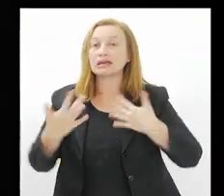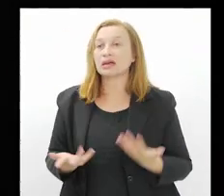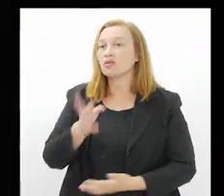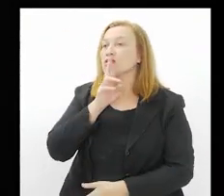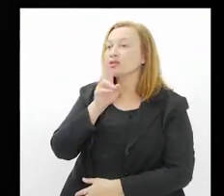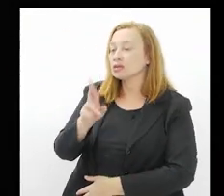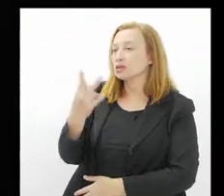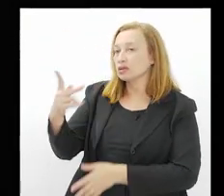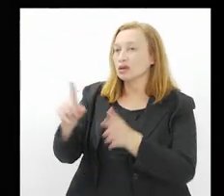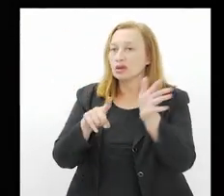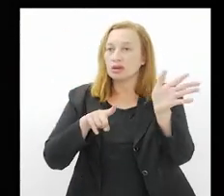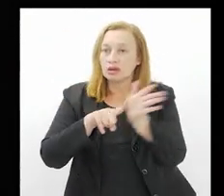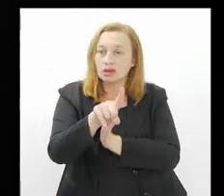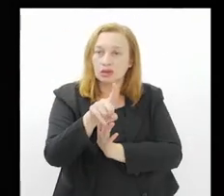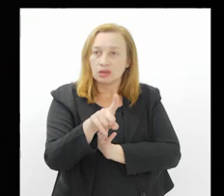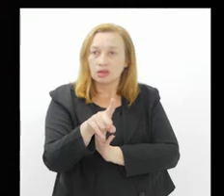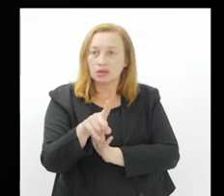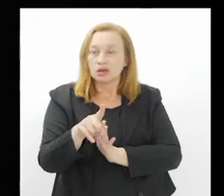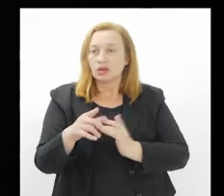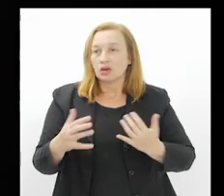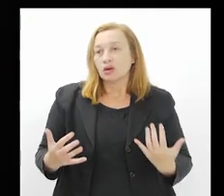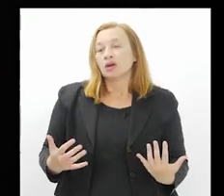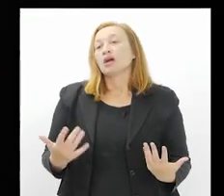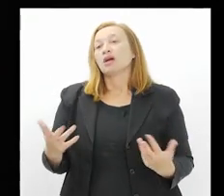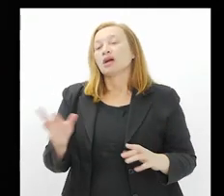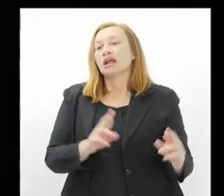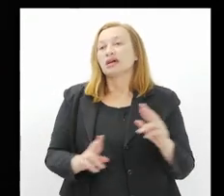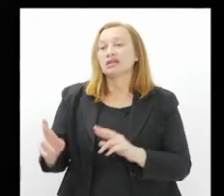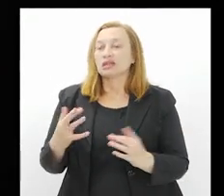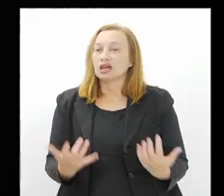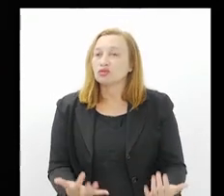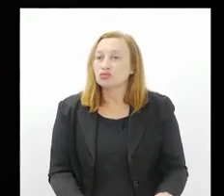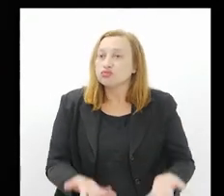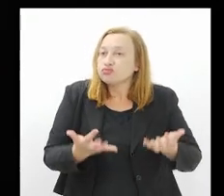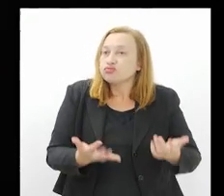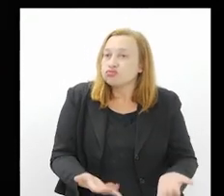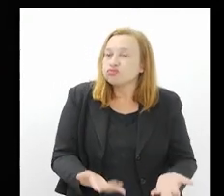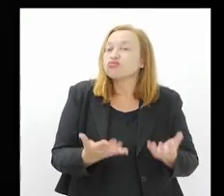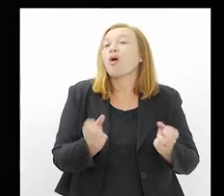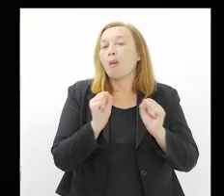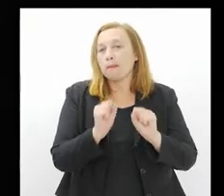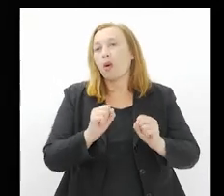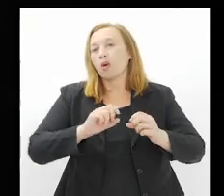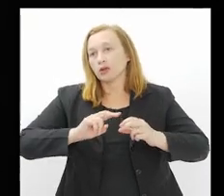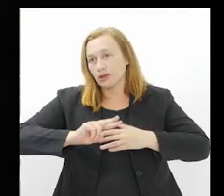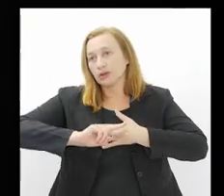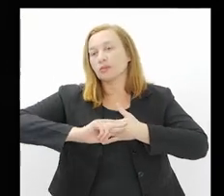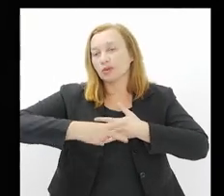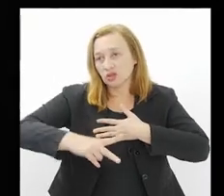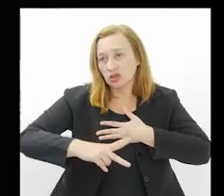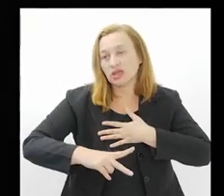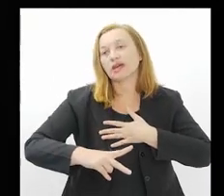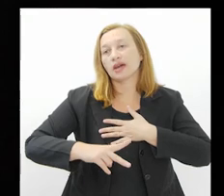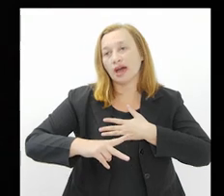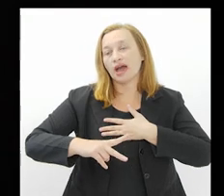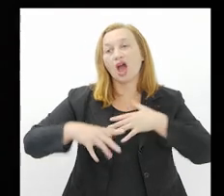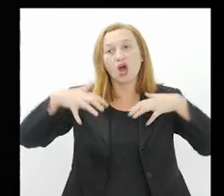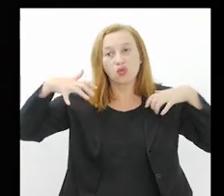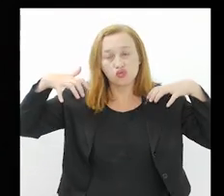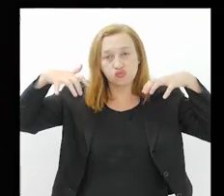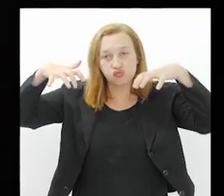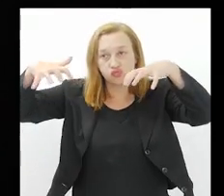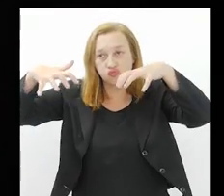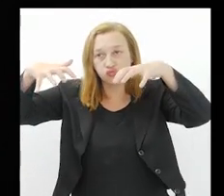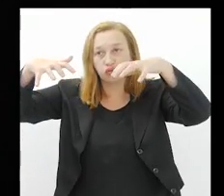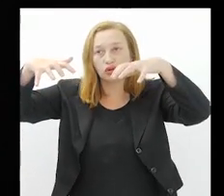por exemplo. Então, respondendo a sua pergunta, né? Um excesso de partículas, no caso relacionadas às queimadas, ela